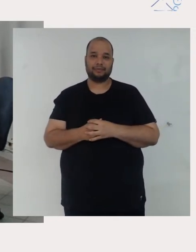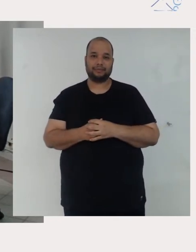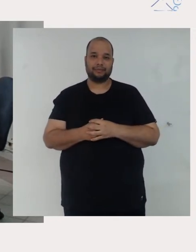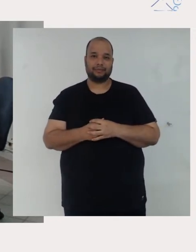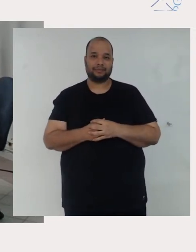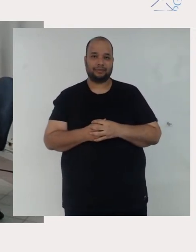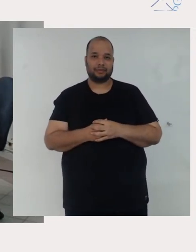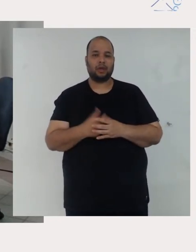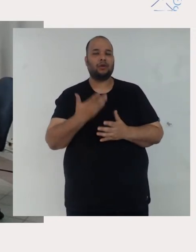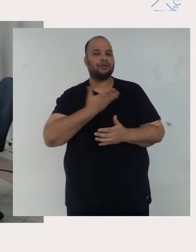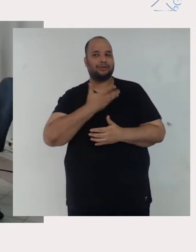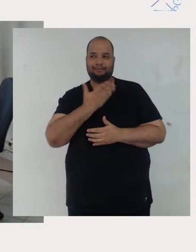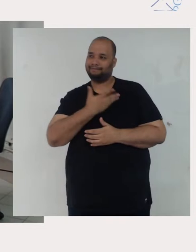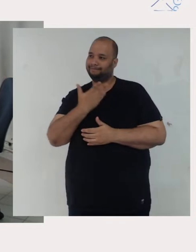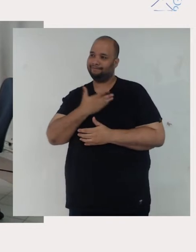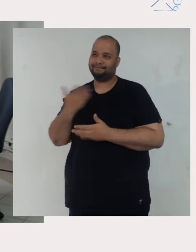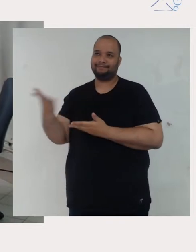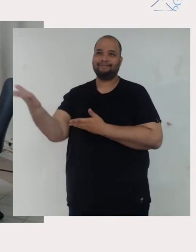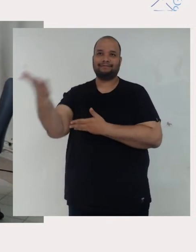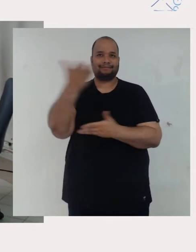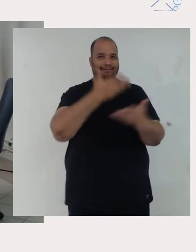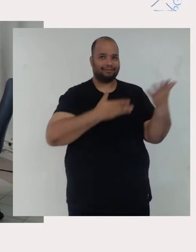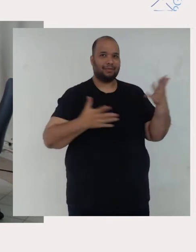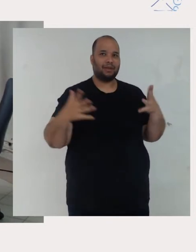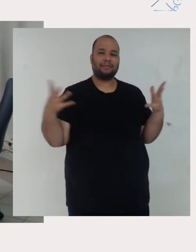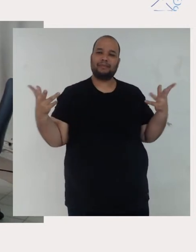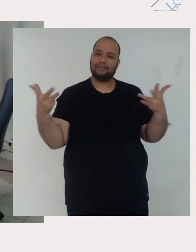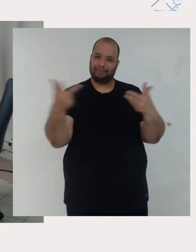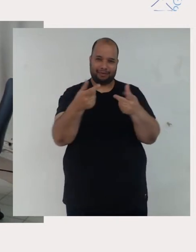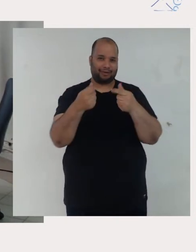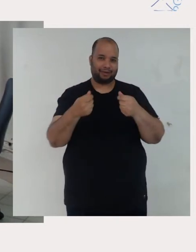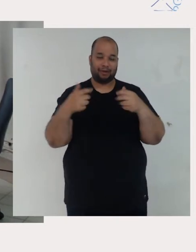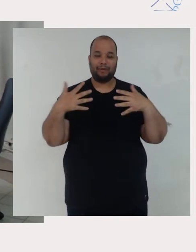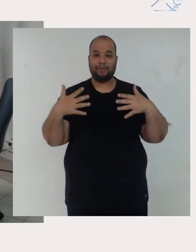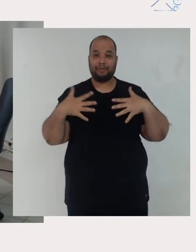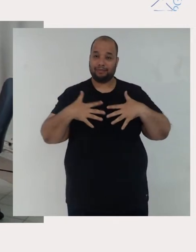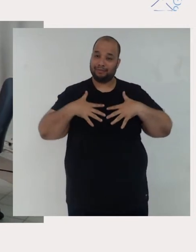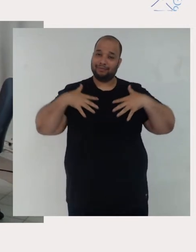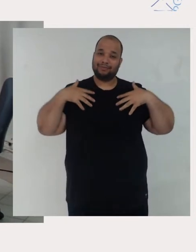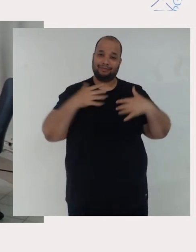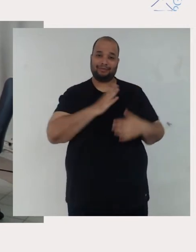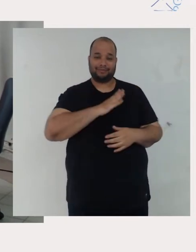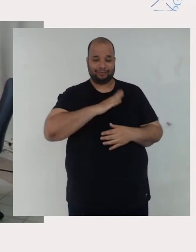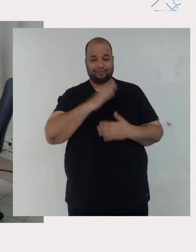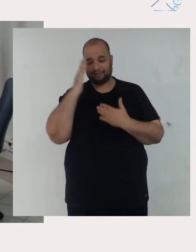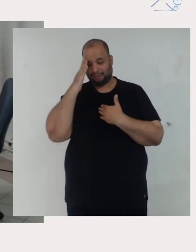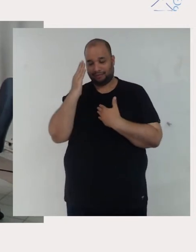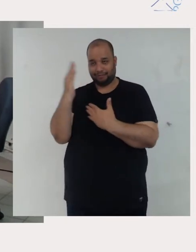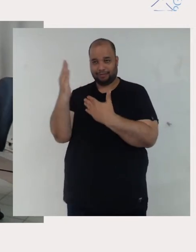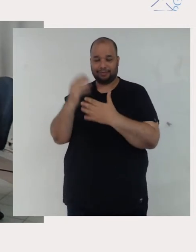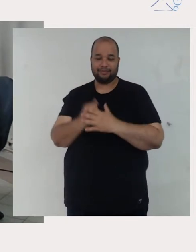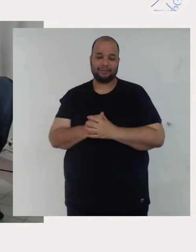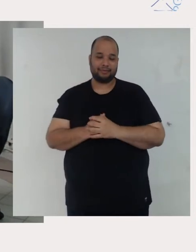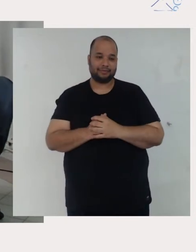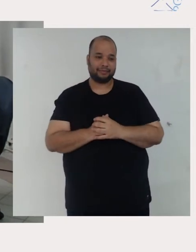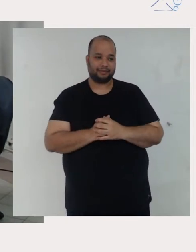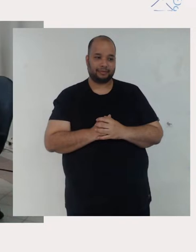Só tenho amigos aqui, é uma maravilha, realmente uma grande alegria, então agradeço de coração.